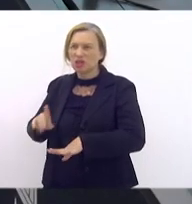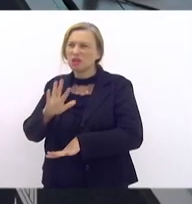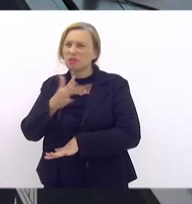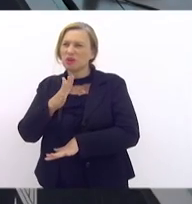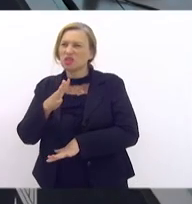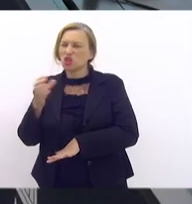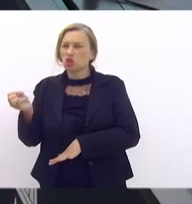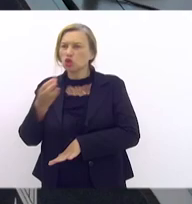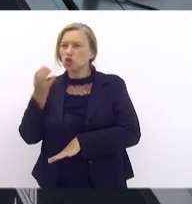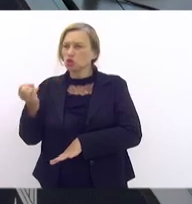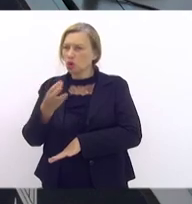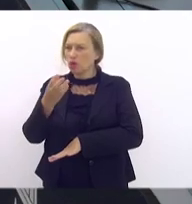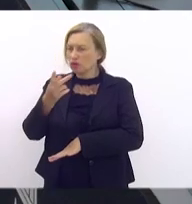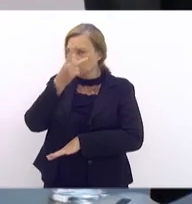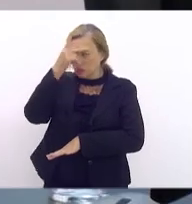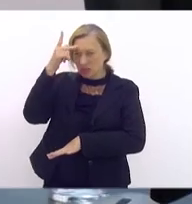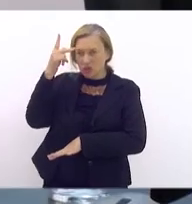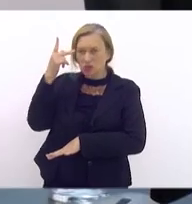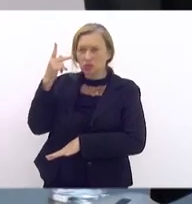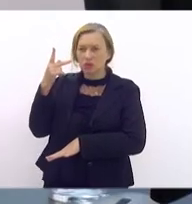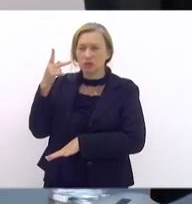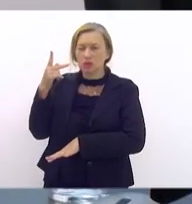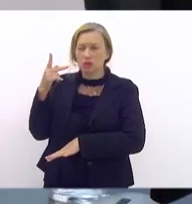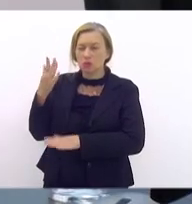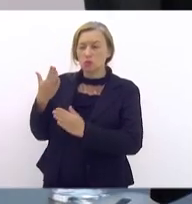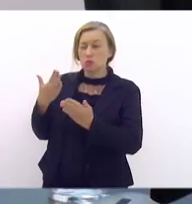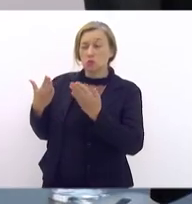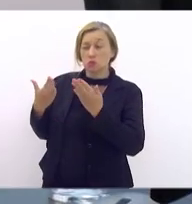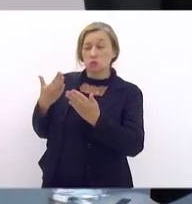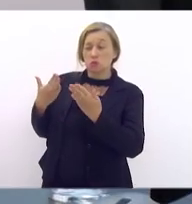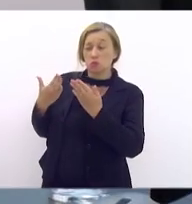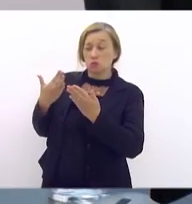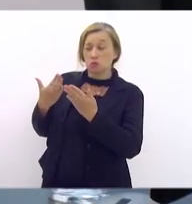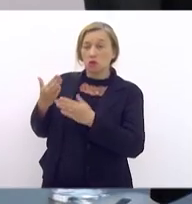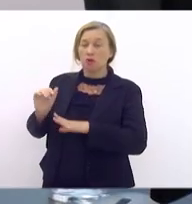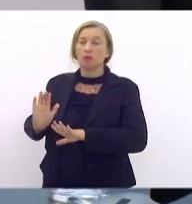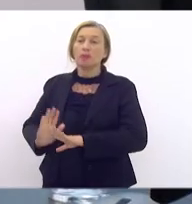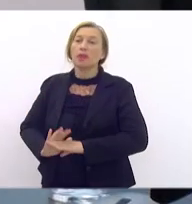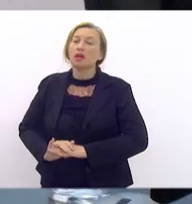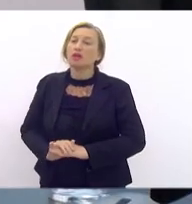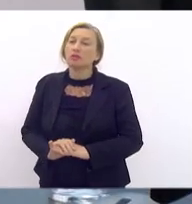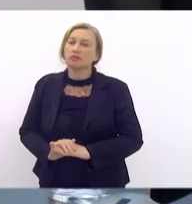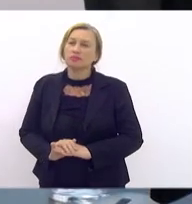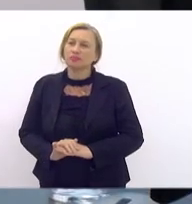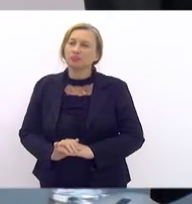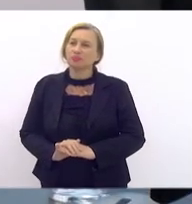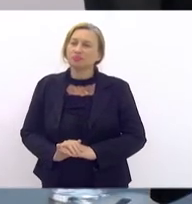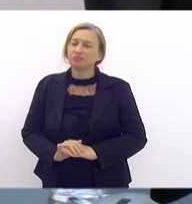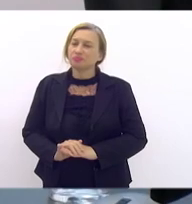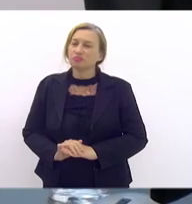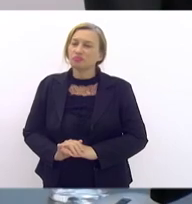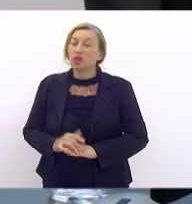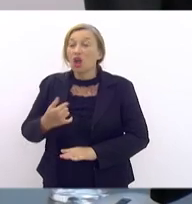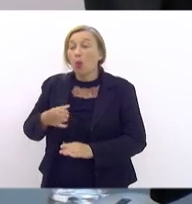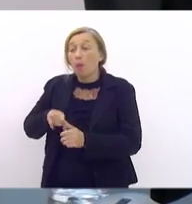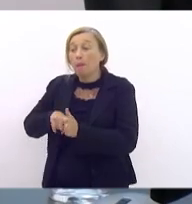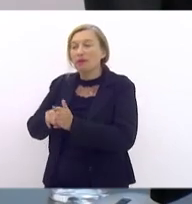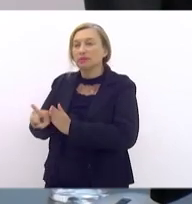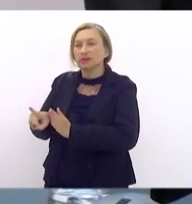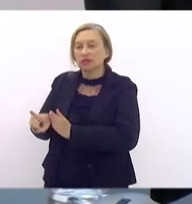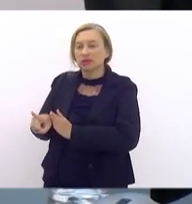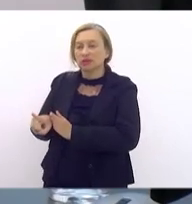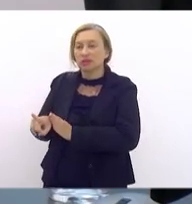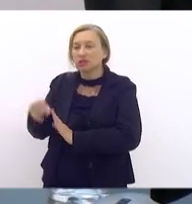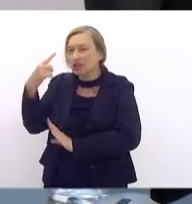nove suspeitos eram carreiras de três suspeitos eh e eu perguntei se as